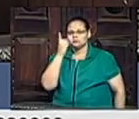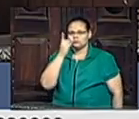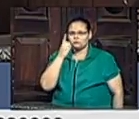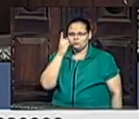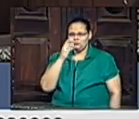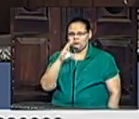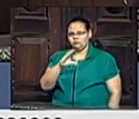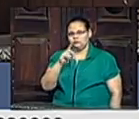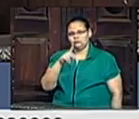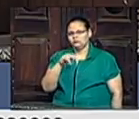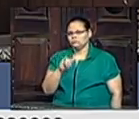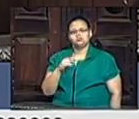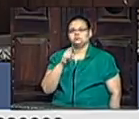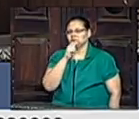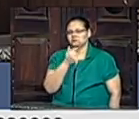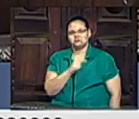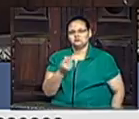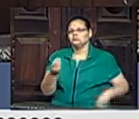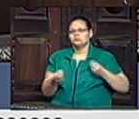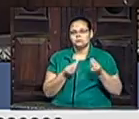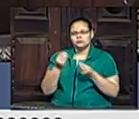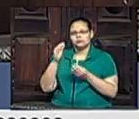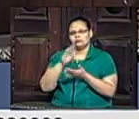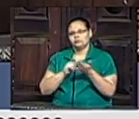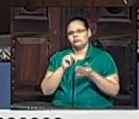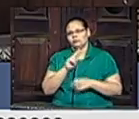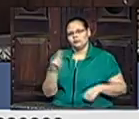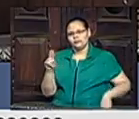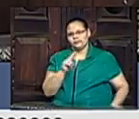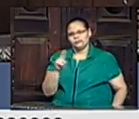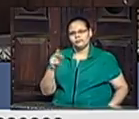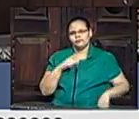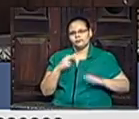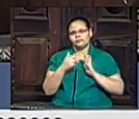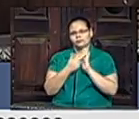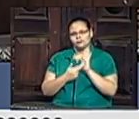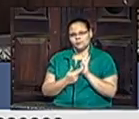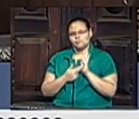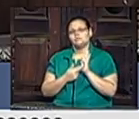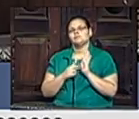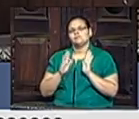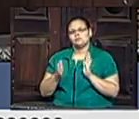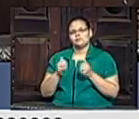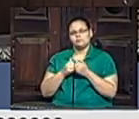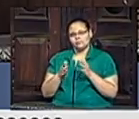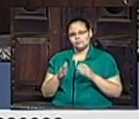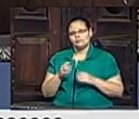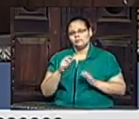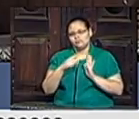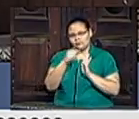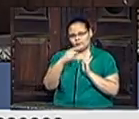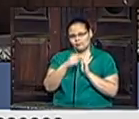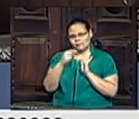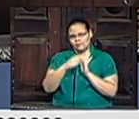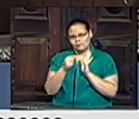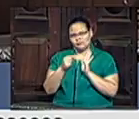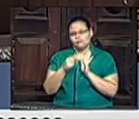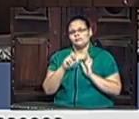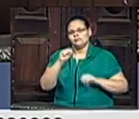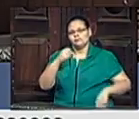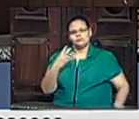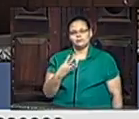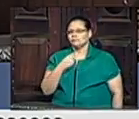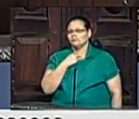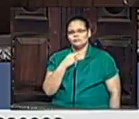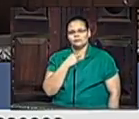CPI não tem como tirar o nome. Está no regimento. Já deu entrada, artigo 84, não pode retirar o